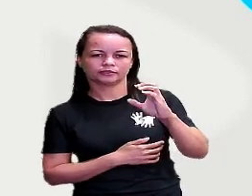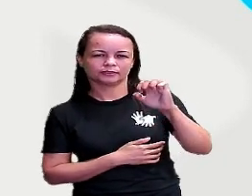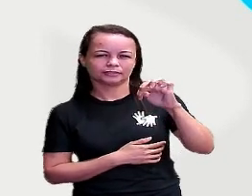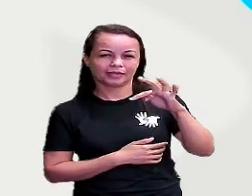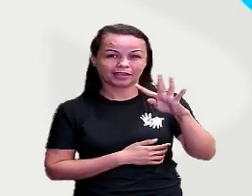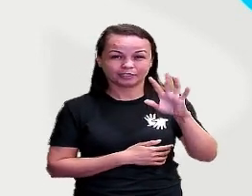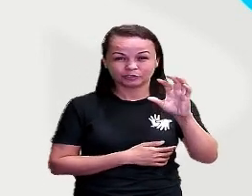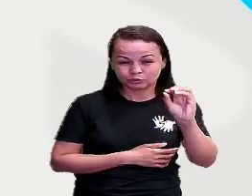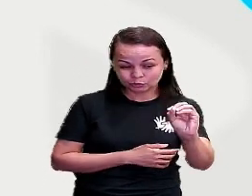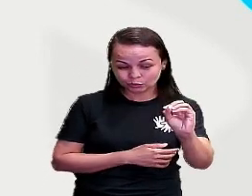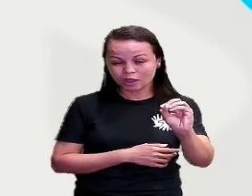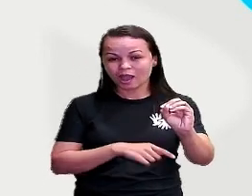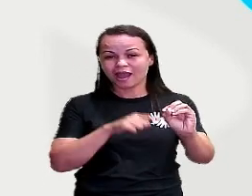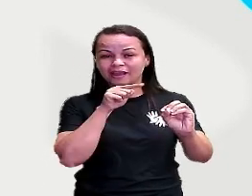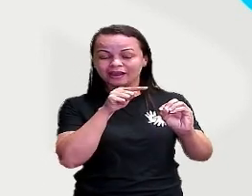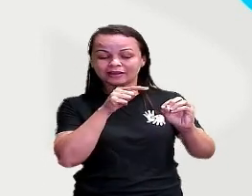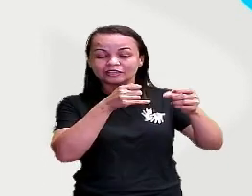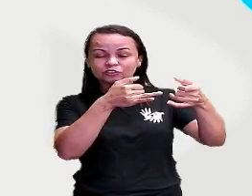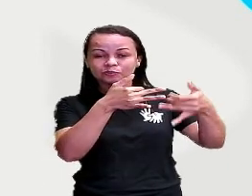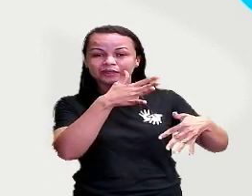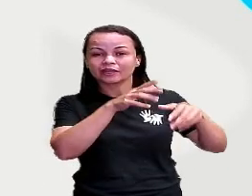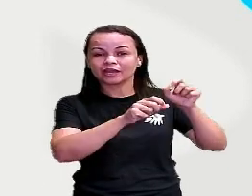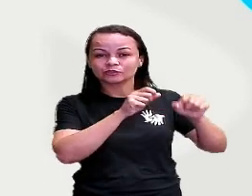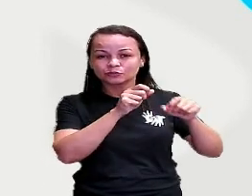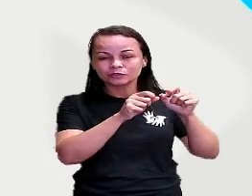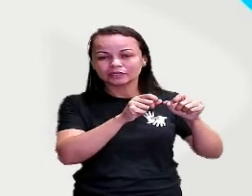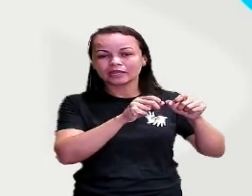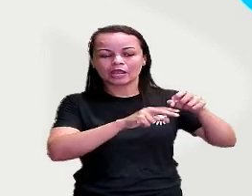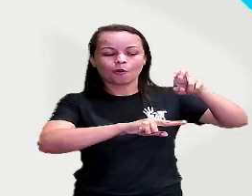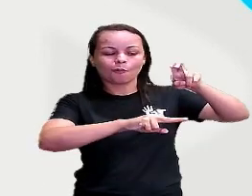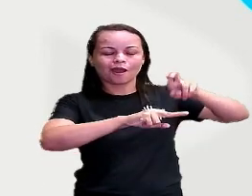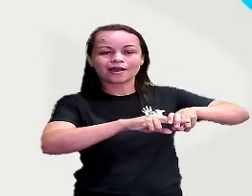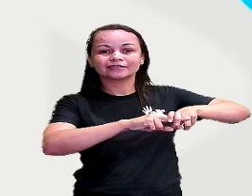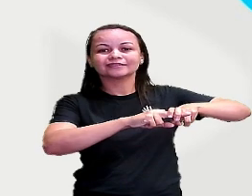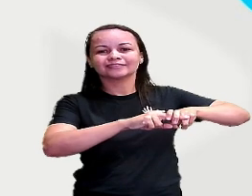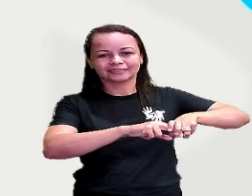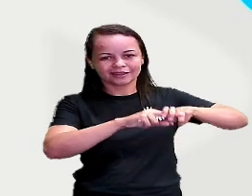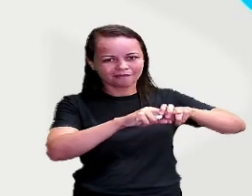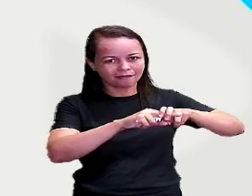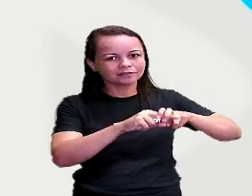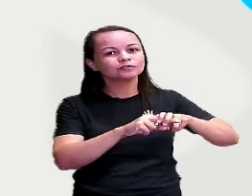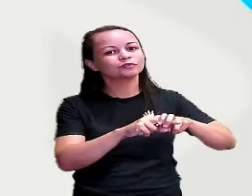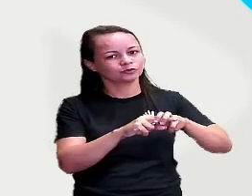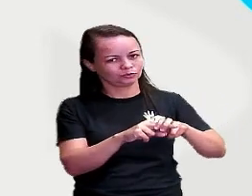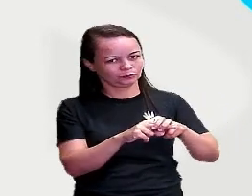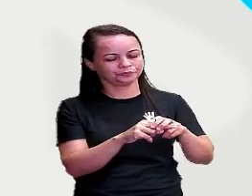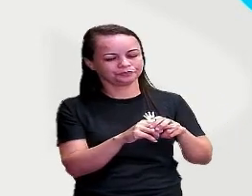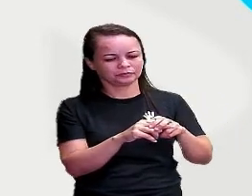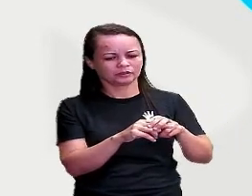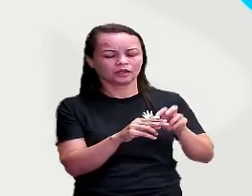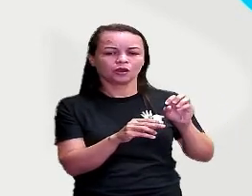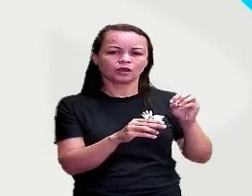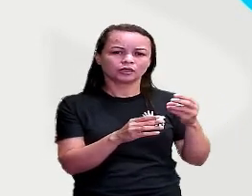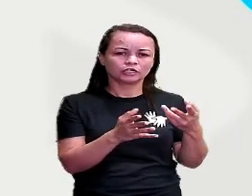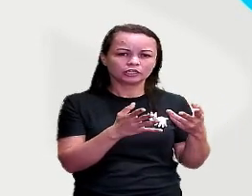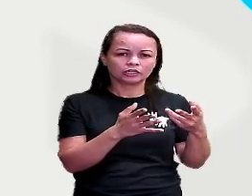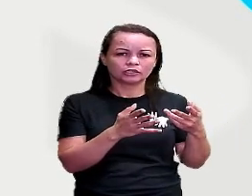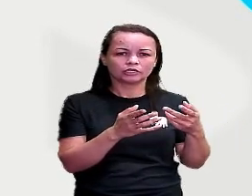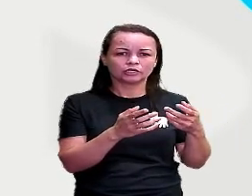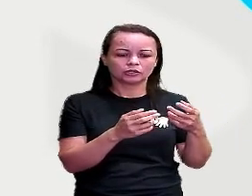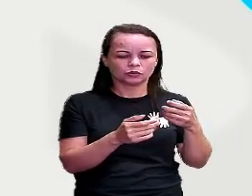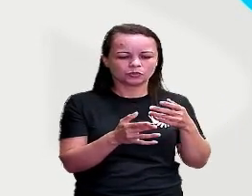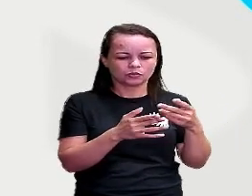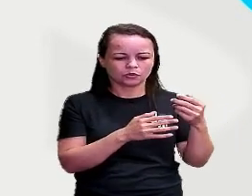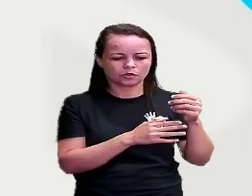a Mônica, ela estava ali se referindo, no caso, ao assento circunflexo, e o cascão